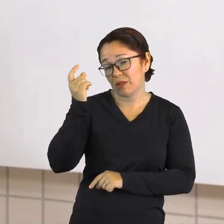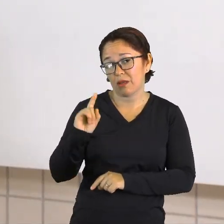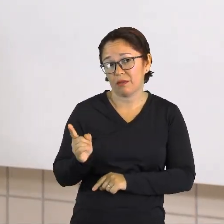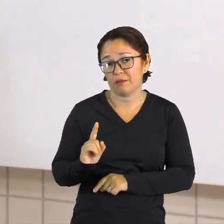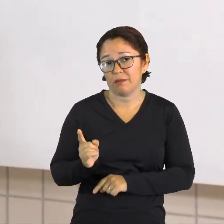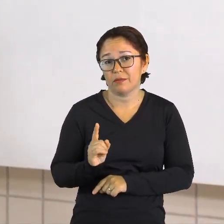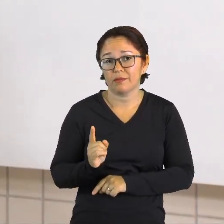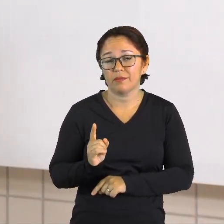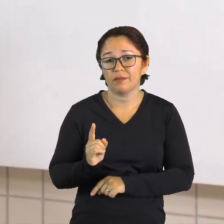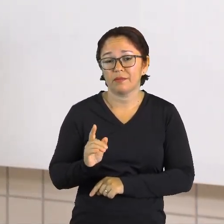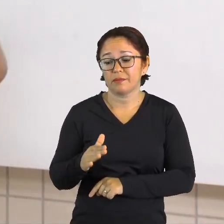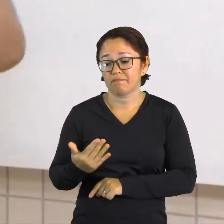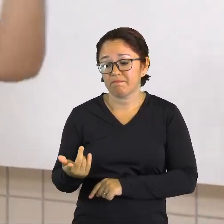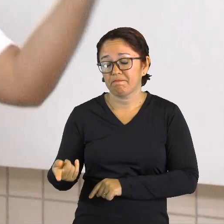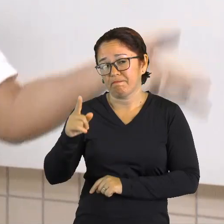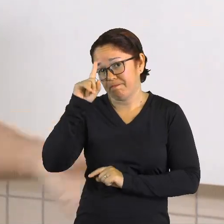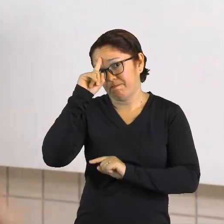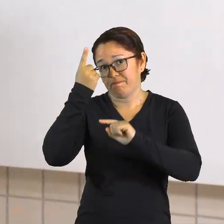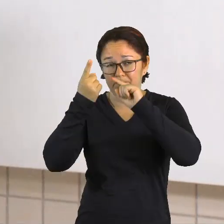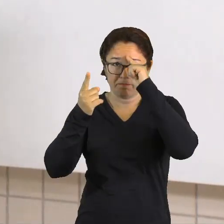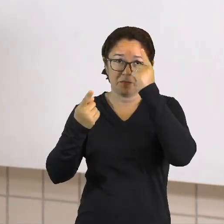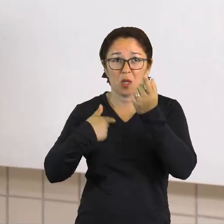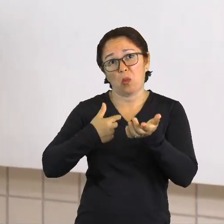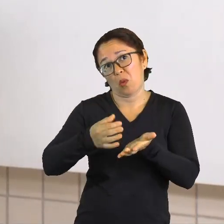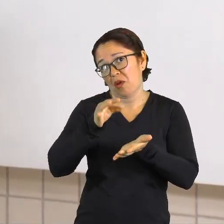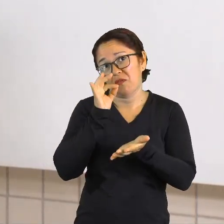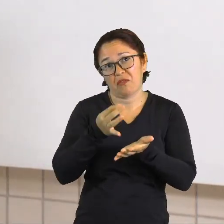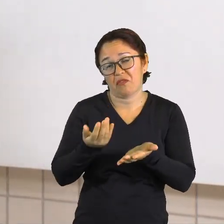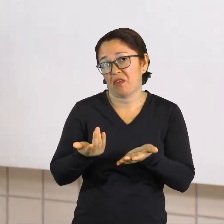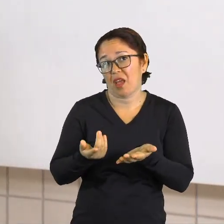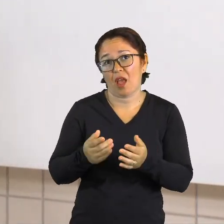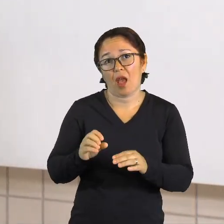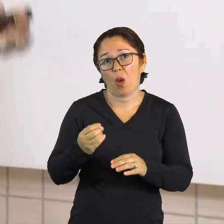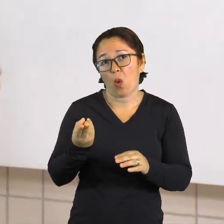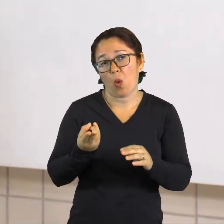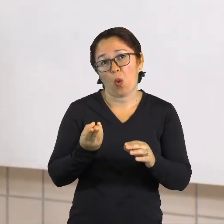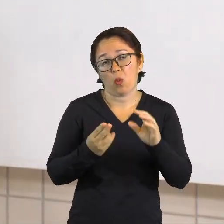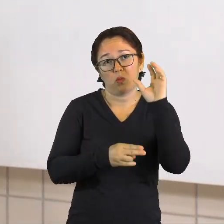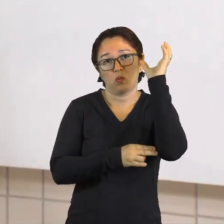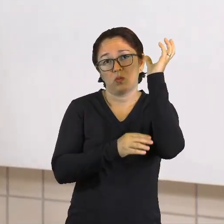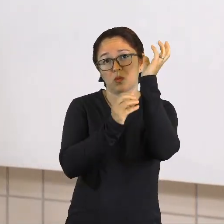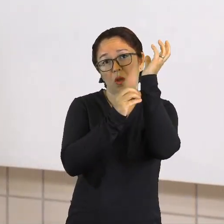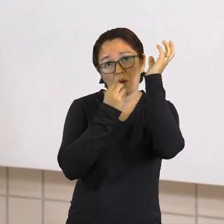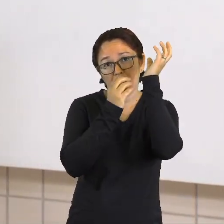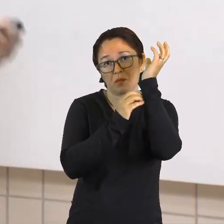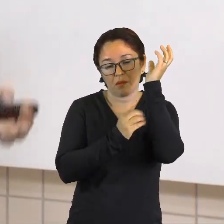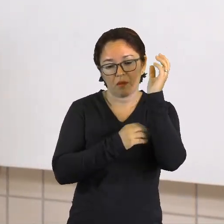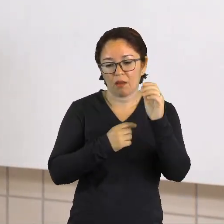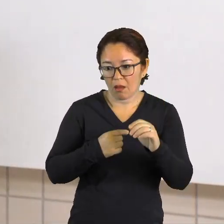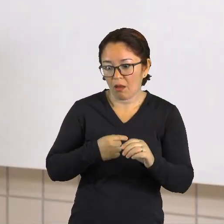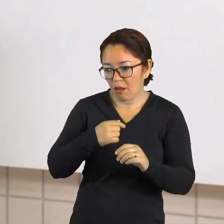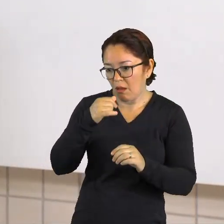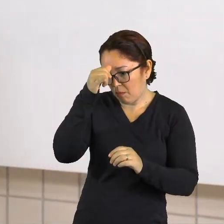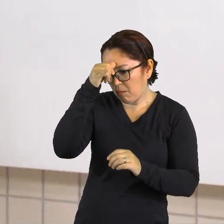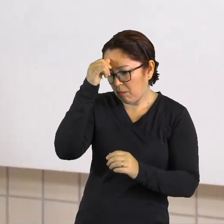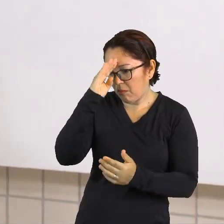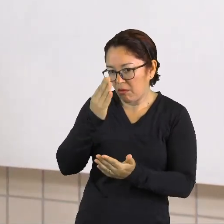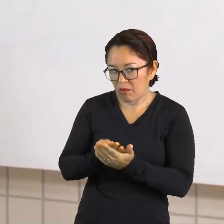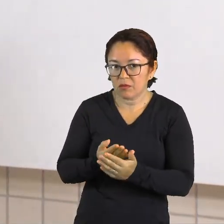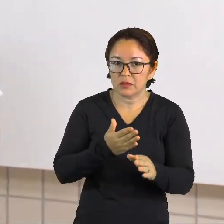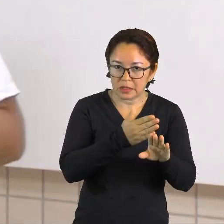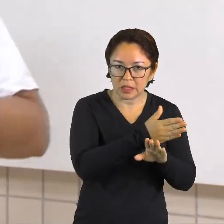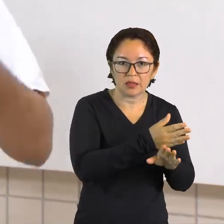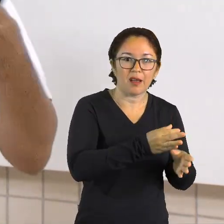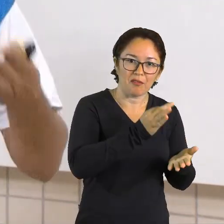aí ela inventava: ah, eu tomei café, ah, eu comi jabuticaba. E ele ia lá e seguia os conselhos dela e nada funcionava. Até